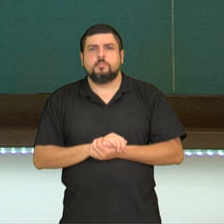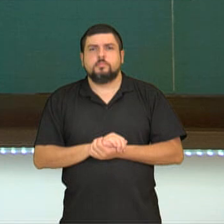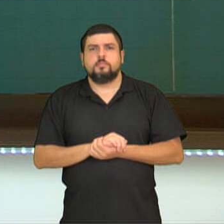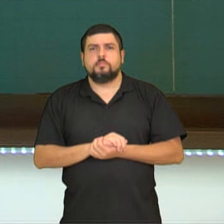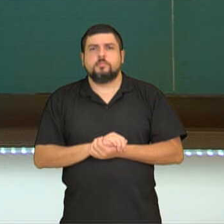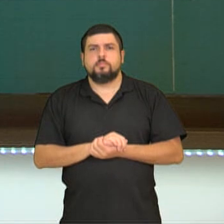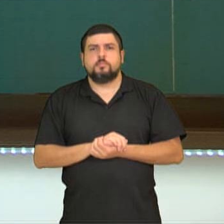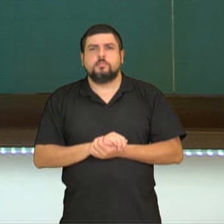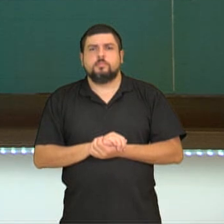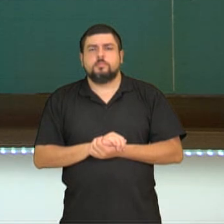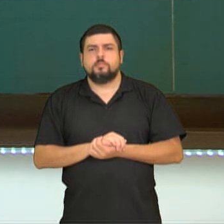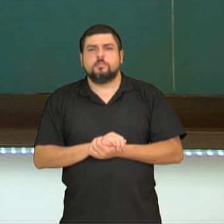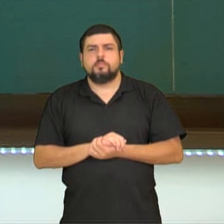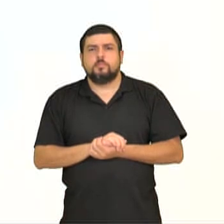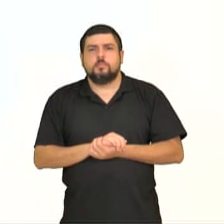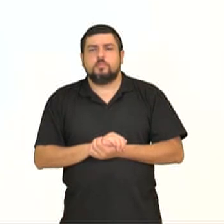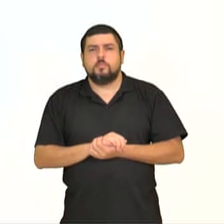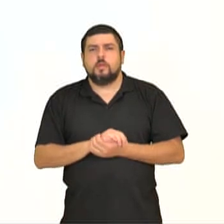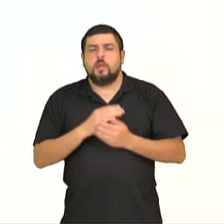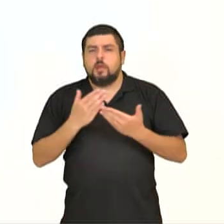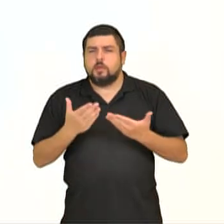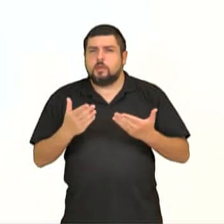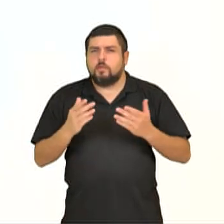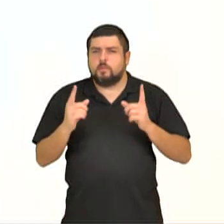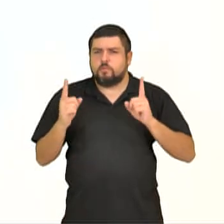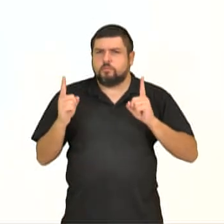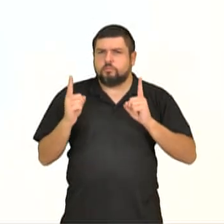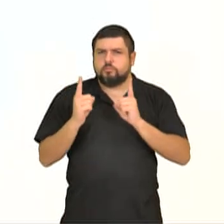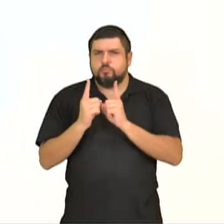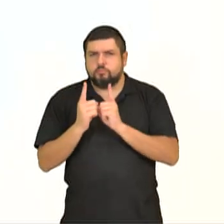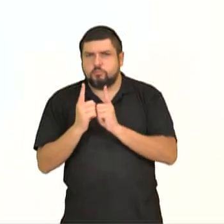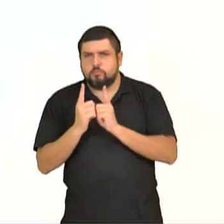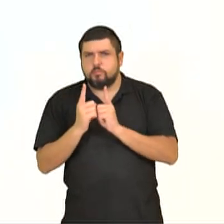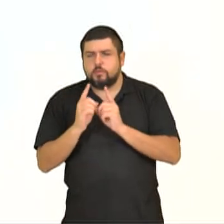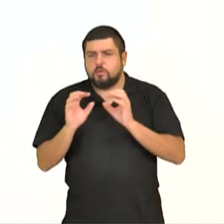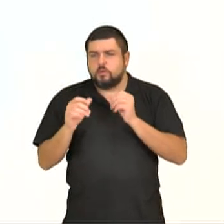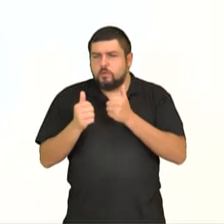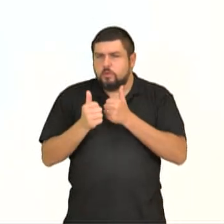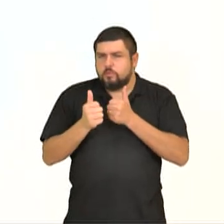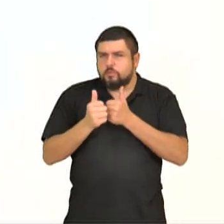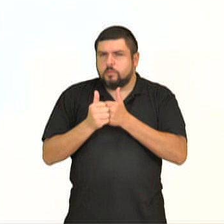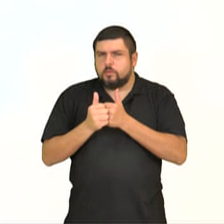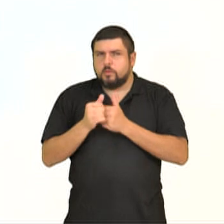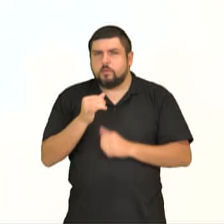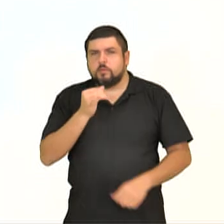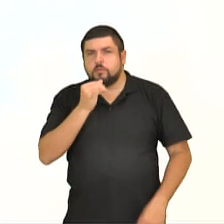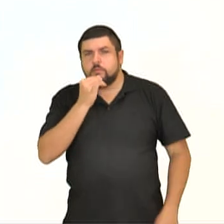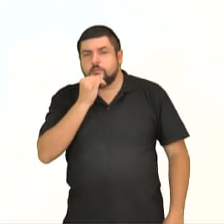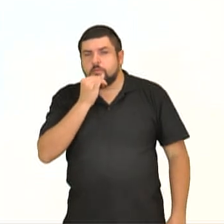Então, a de aproximação curta, tá? A gente tem o judô, né? Aqui está um exemplo.